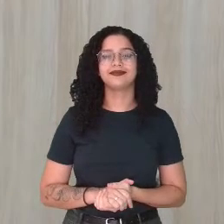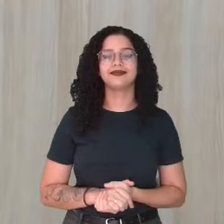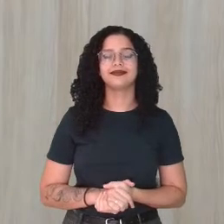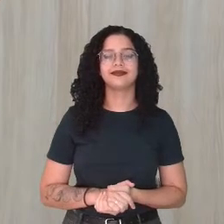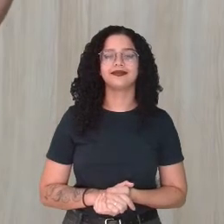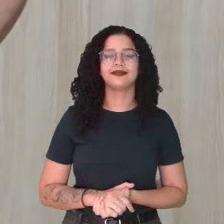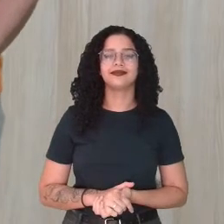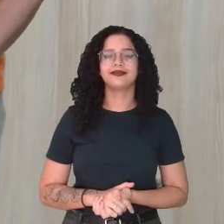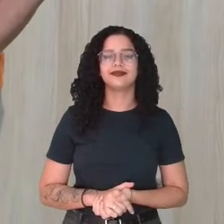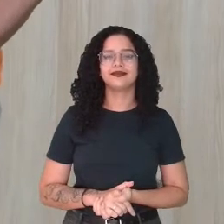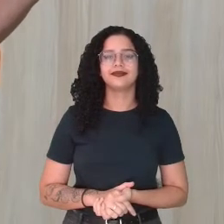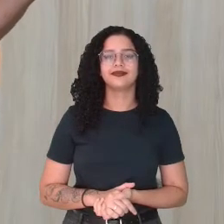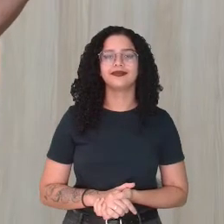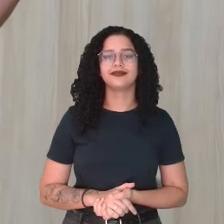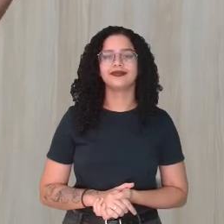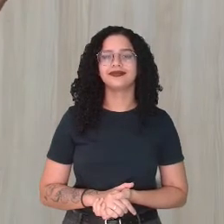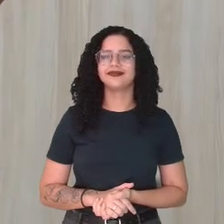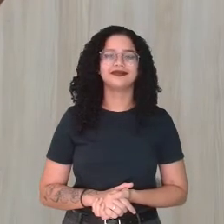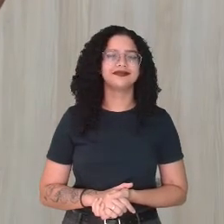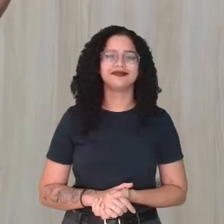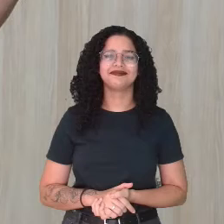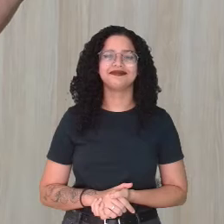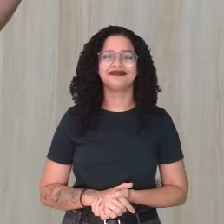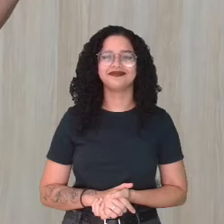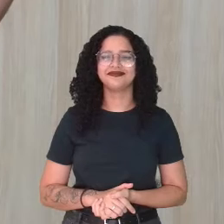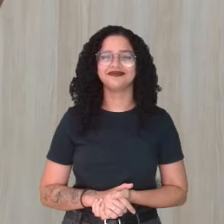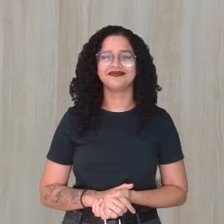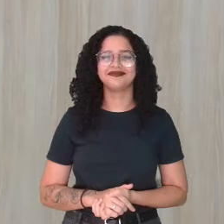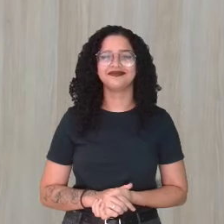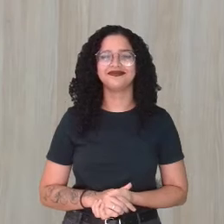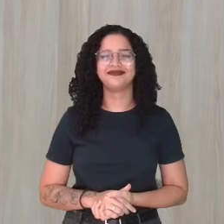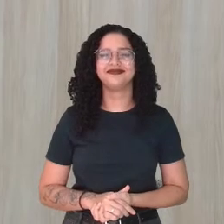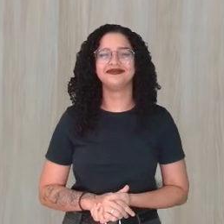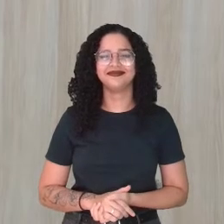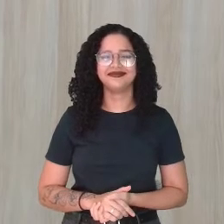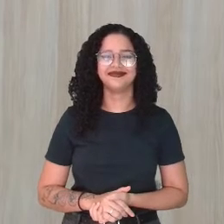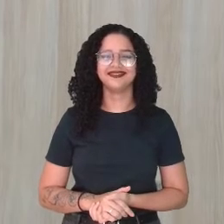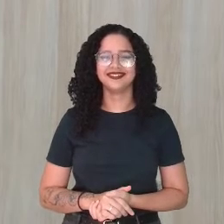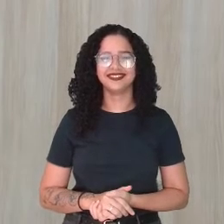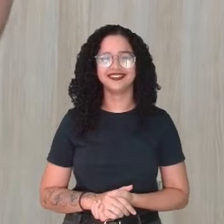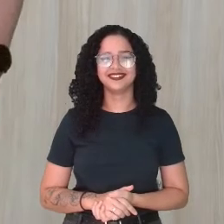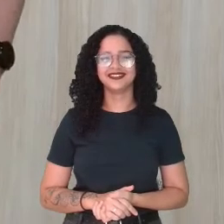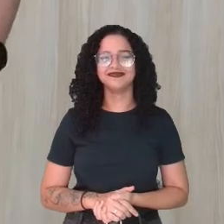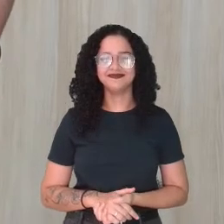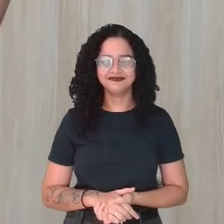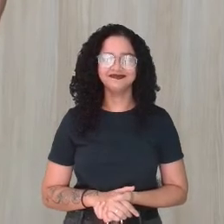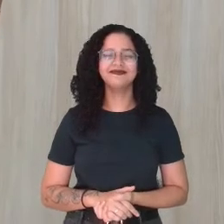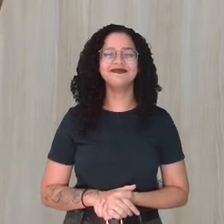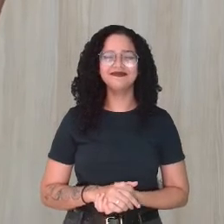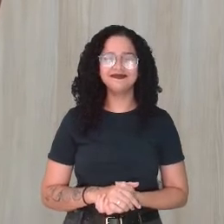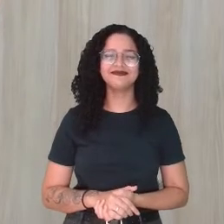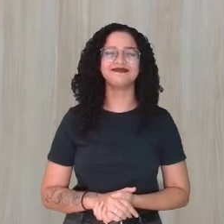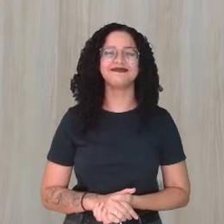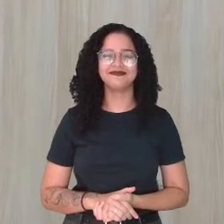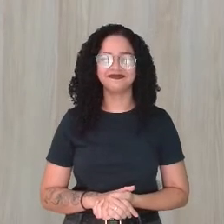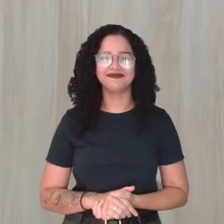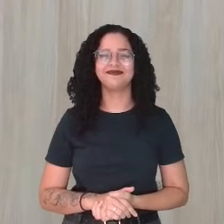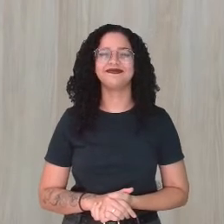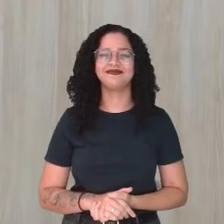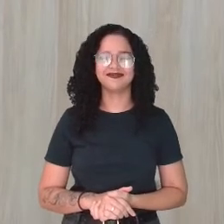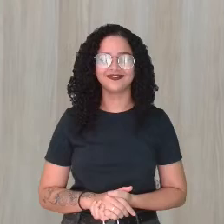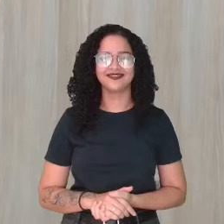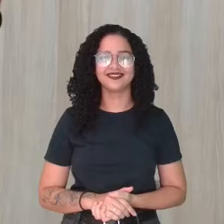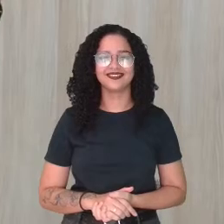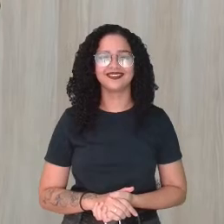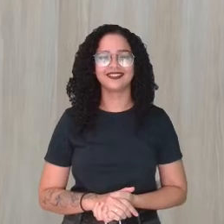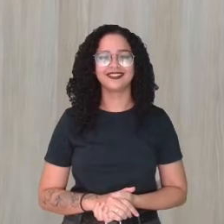assim? Hein, Vitória, como é que fala aí? Sabe não, né? O Rio Capibaribe foi descapibaribado pelo descapibaribador. Isso